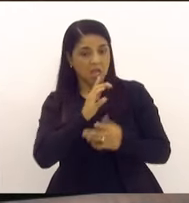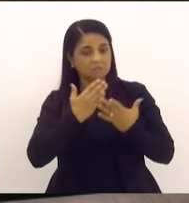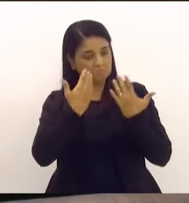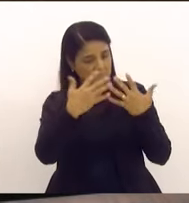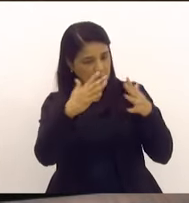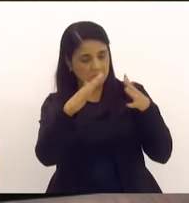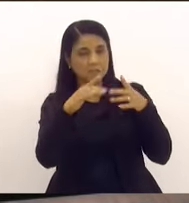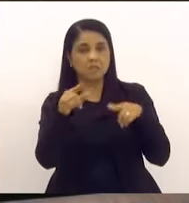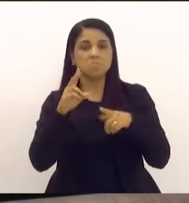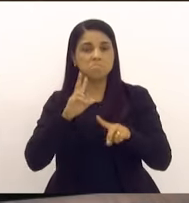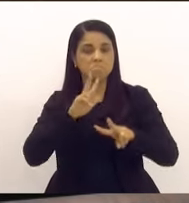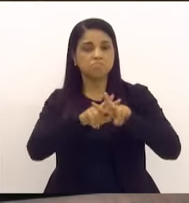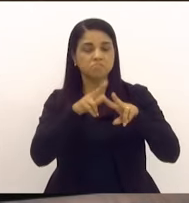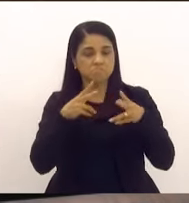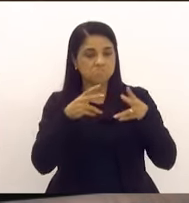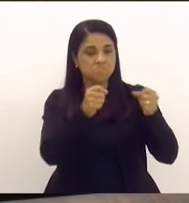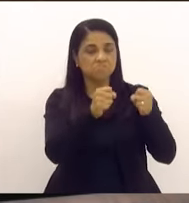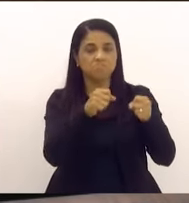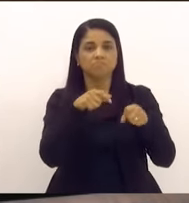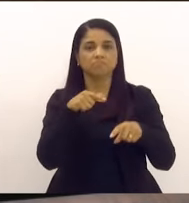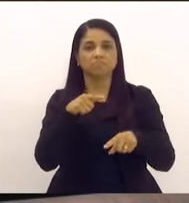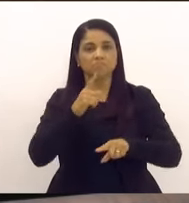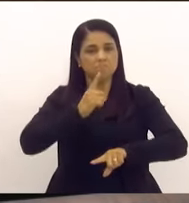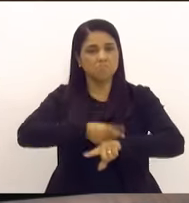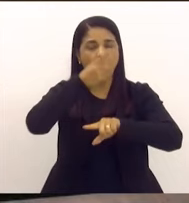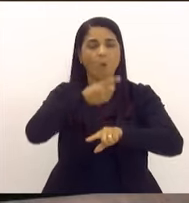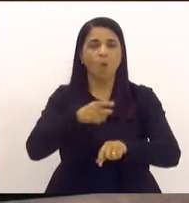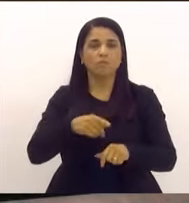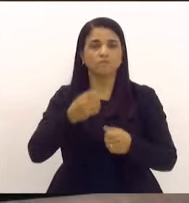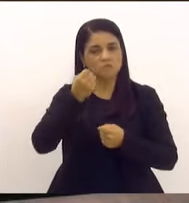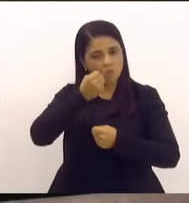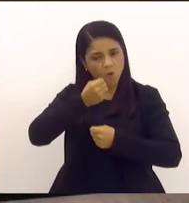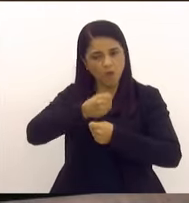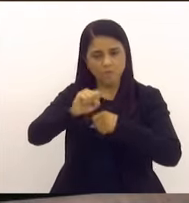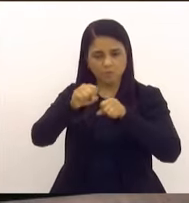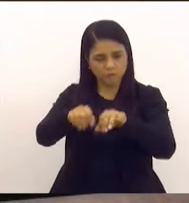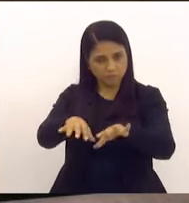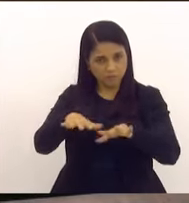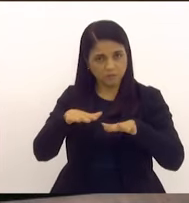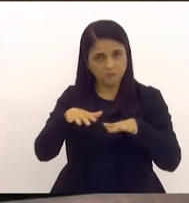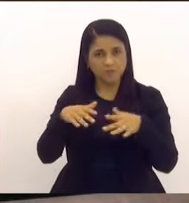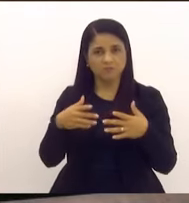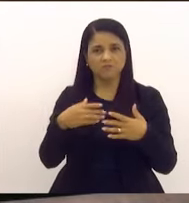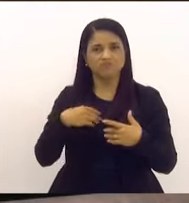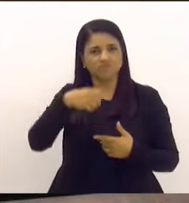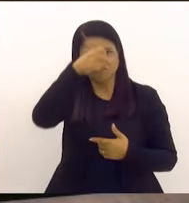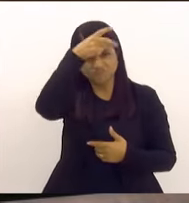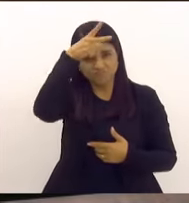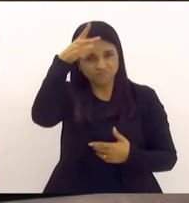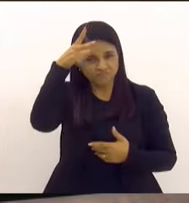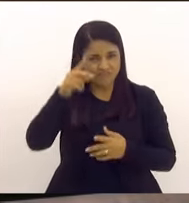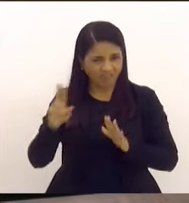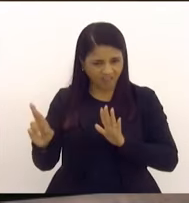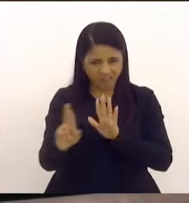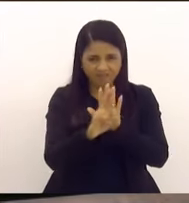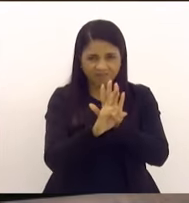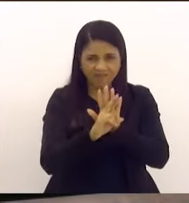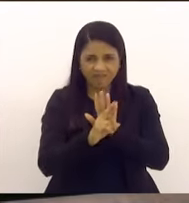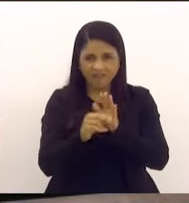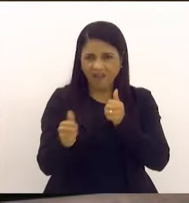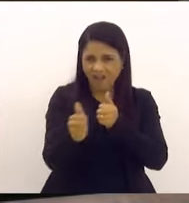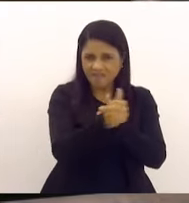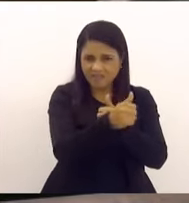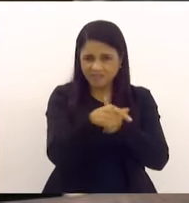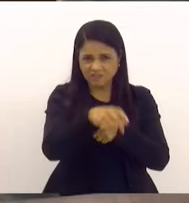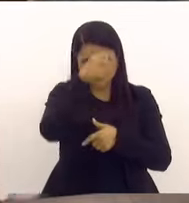de Itatiaia. Fica aqui esse repúdio do parlamento ao prefeito, que não tem mais condição nenhuma de estar à frente da prefeitura. E